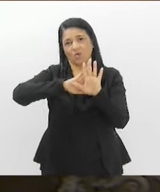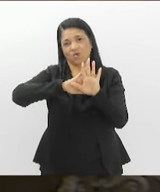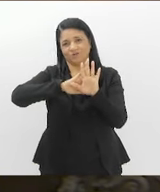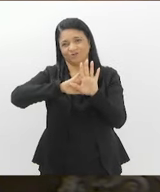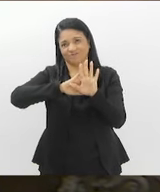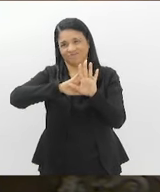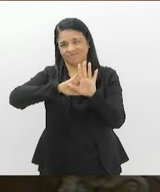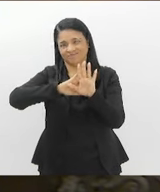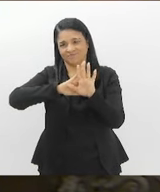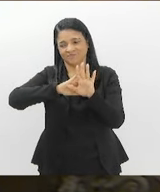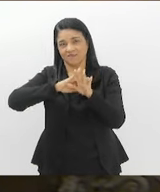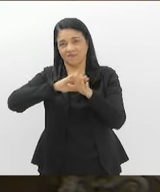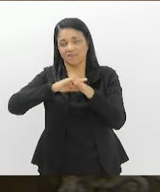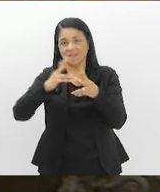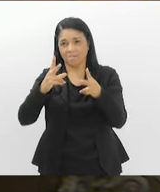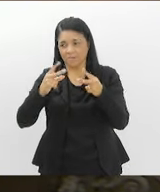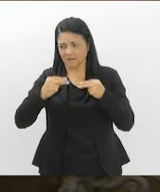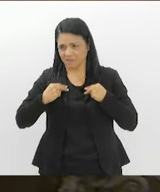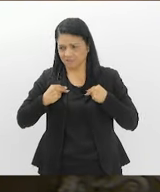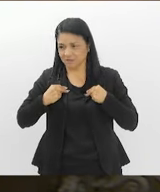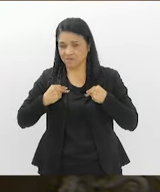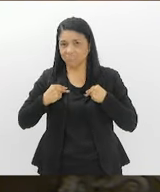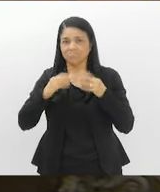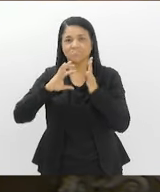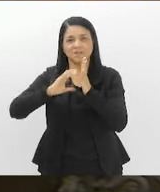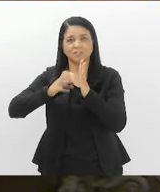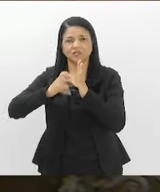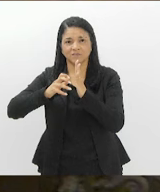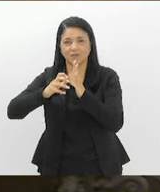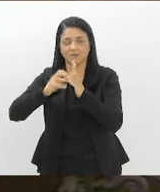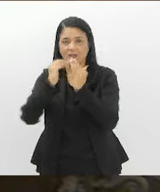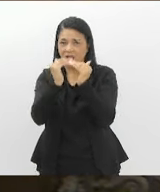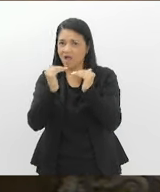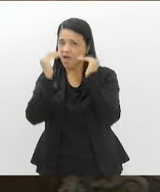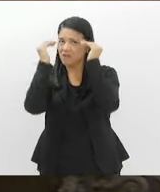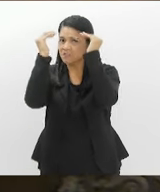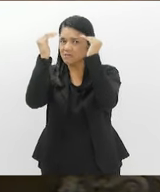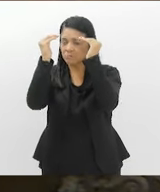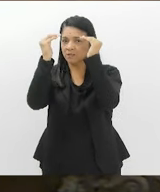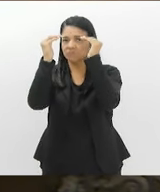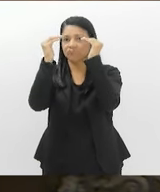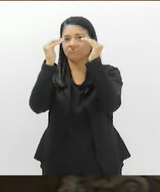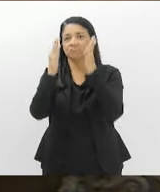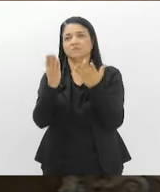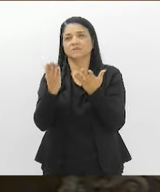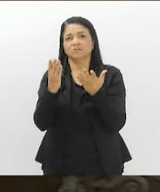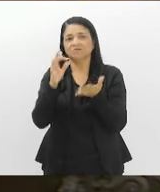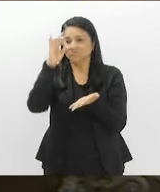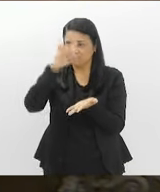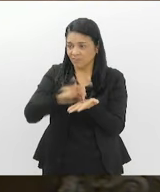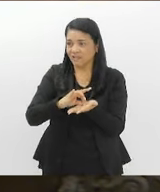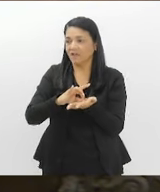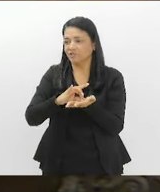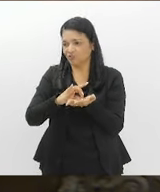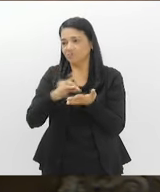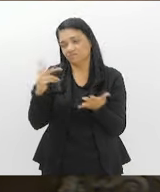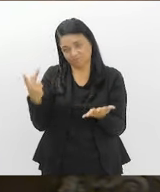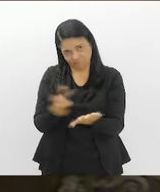sua militância político-partidária acima da soberania dos fatos. Uma